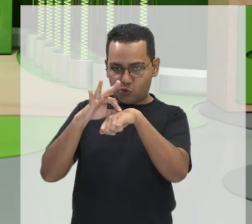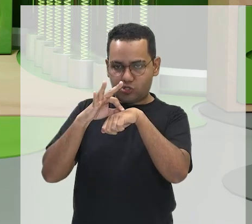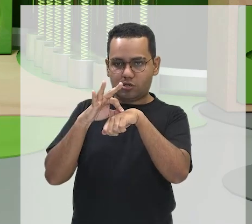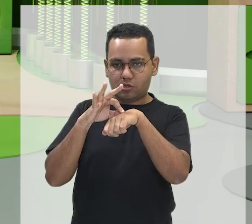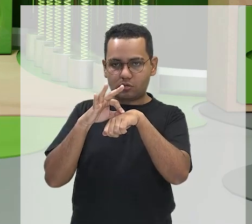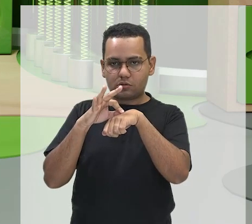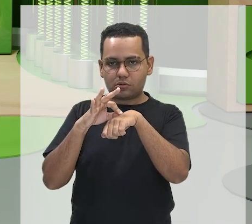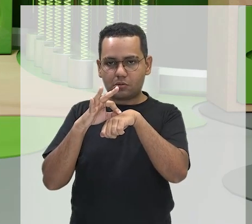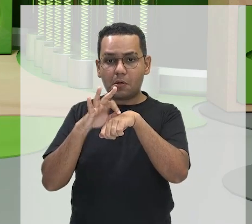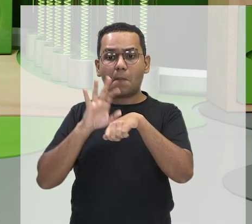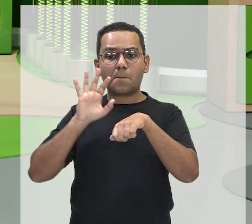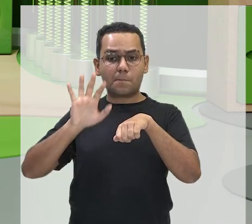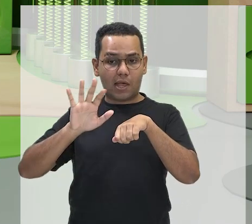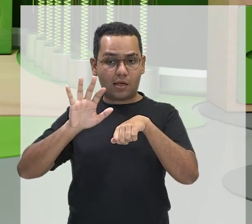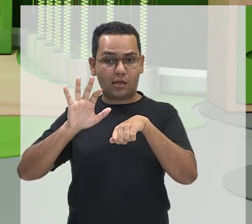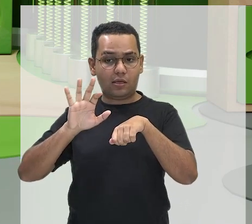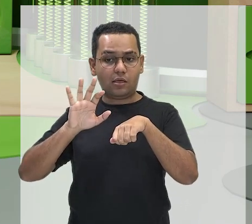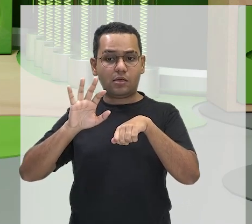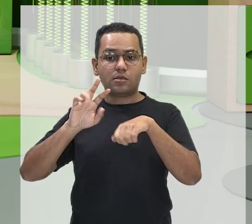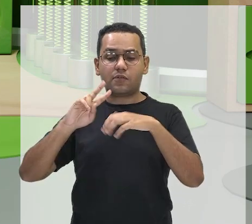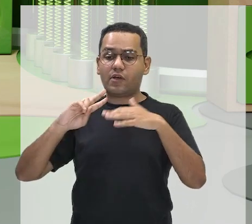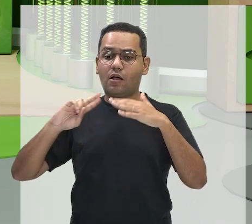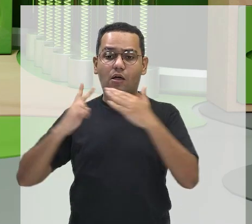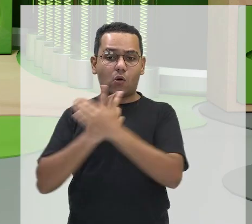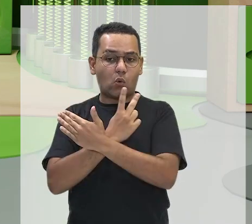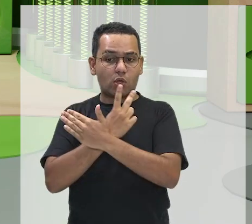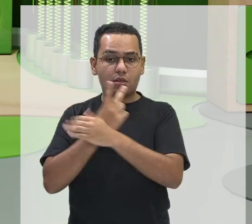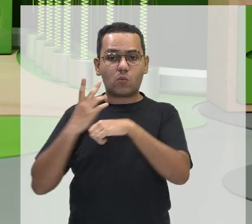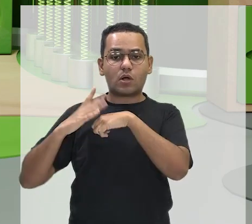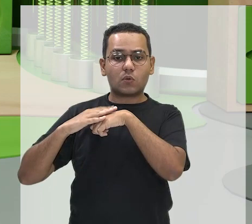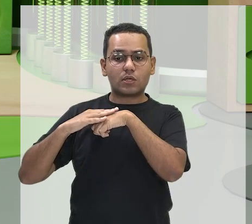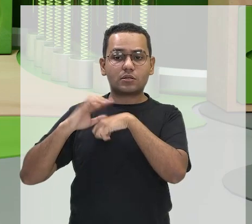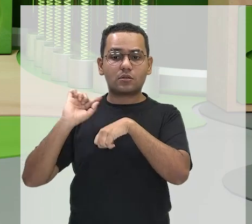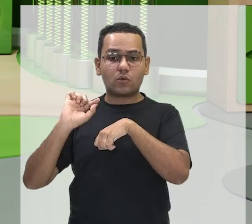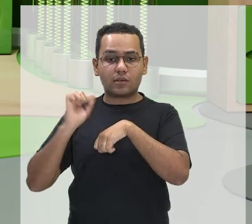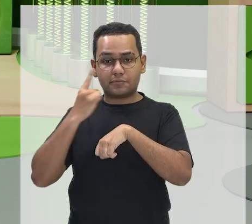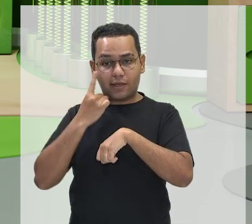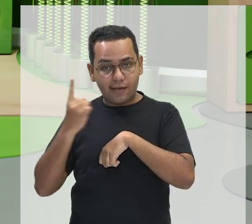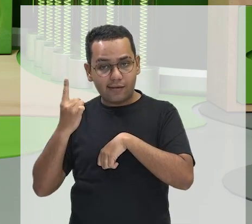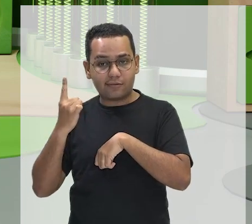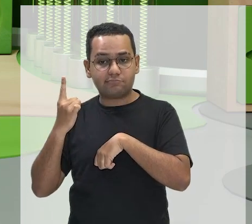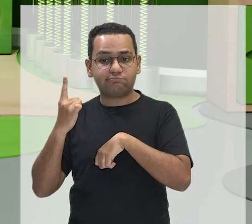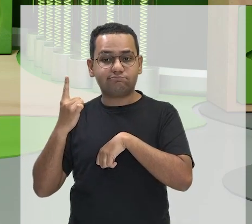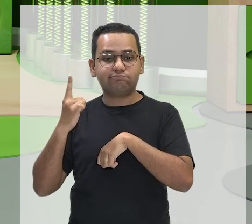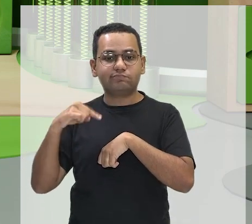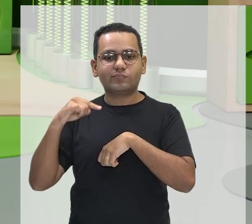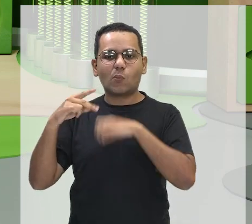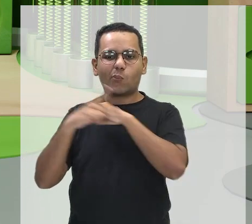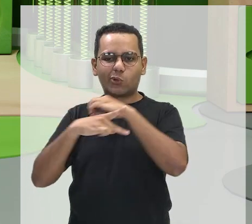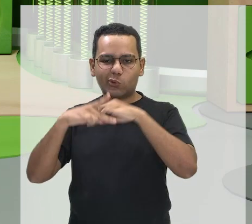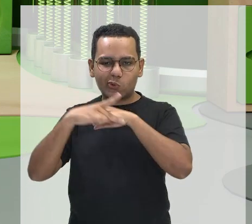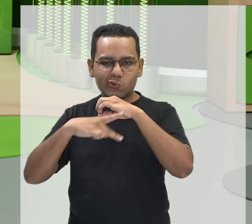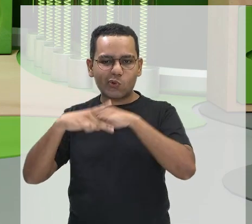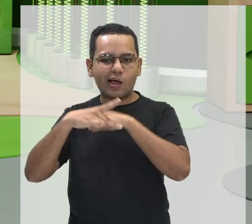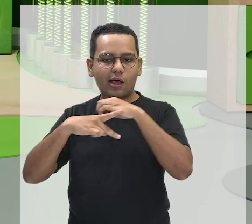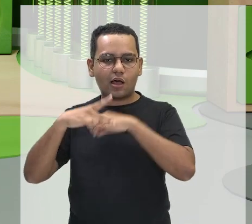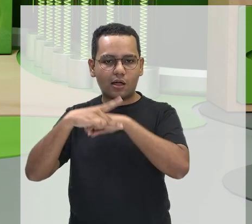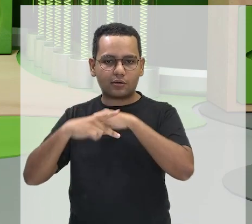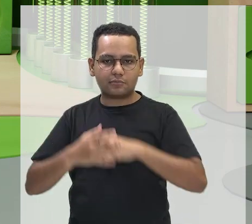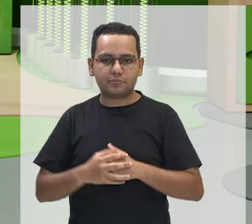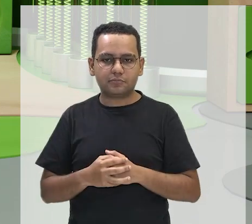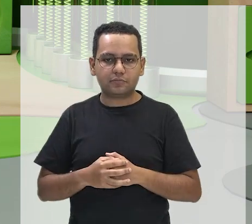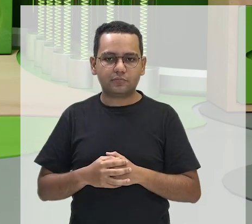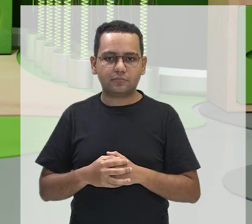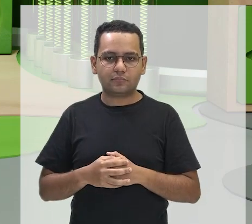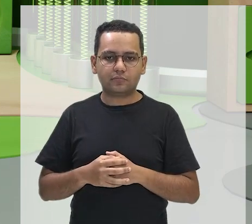exemplo. Mas quem vai causar a doença, né, é justamente o patógeno, né? Esse causador ali da